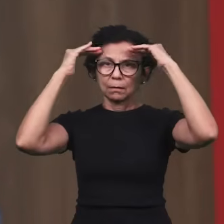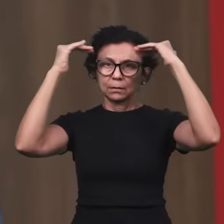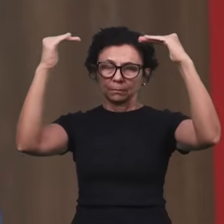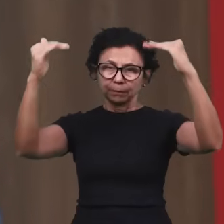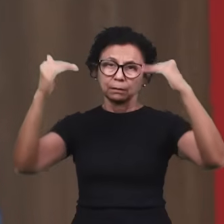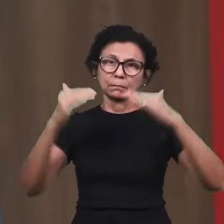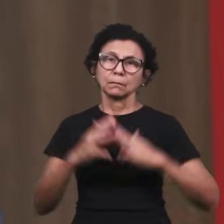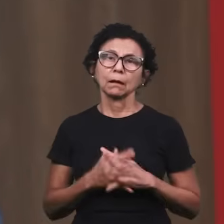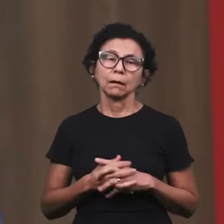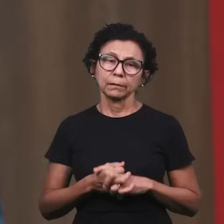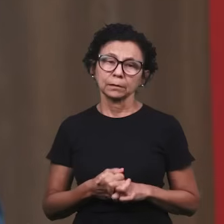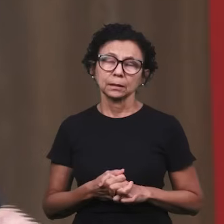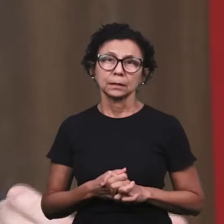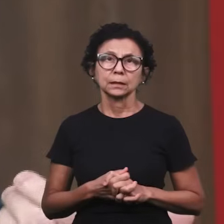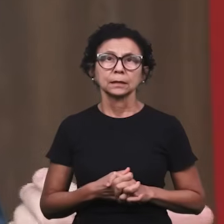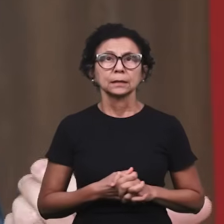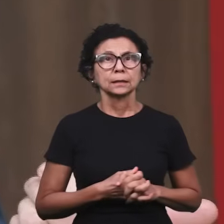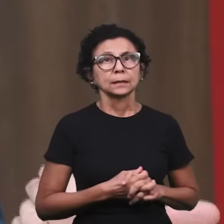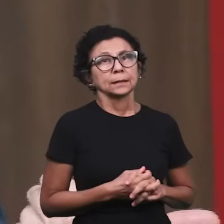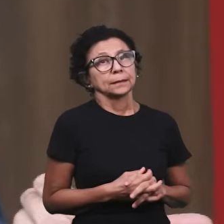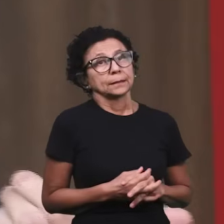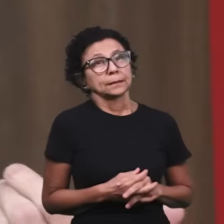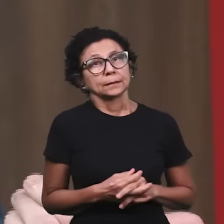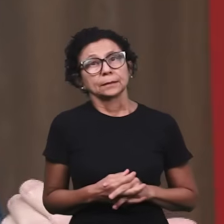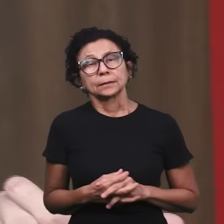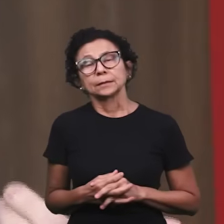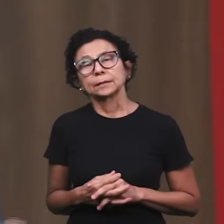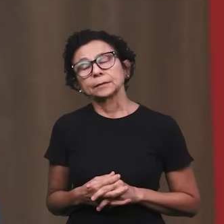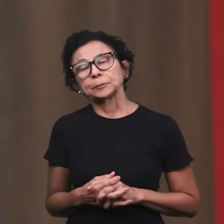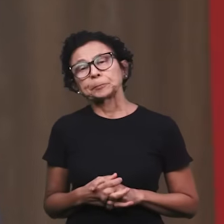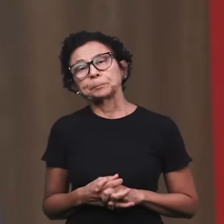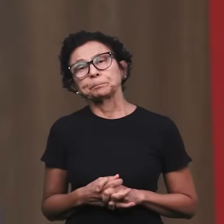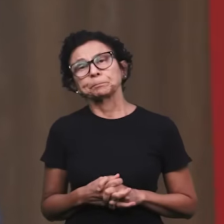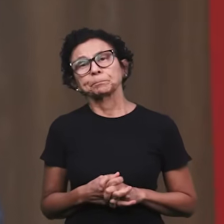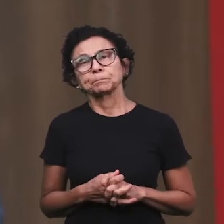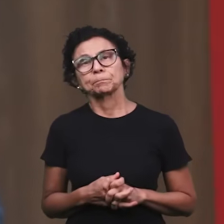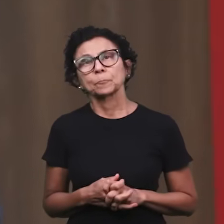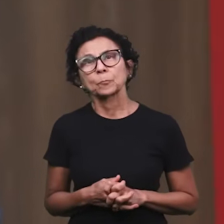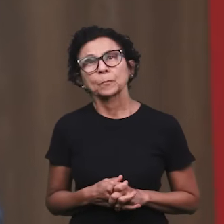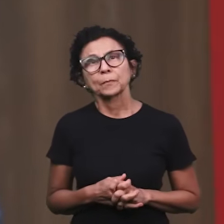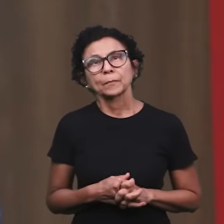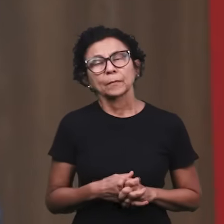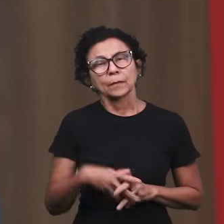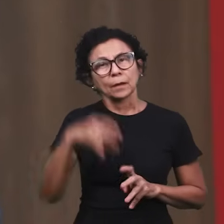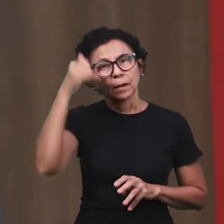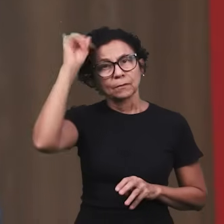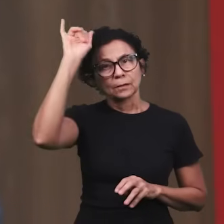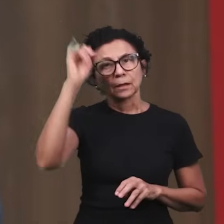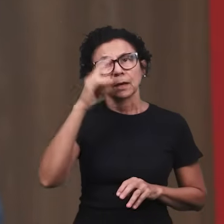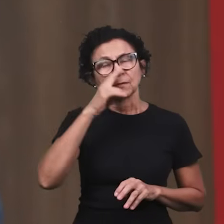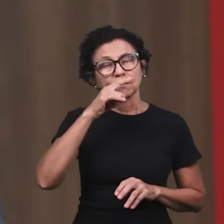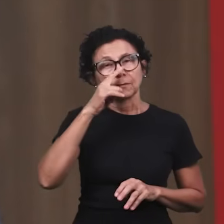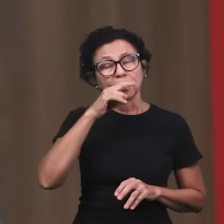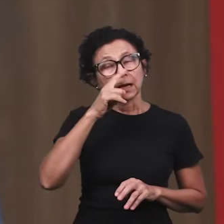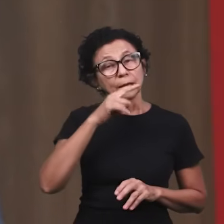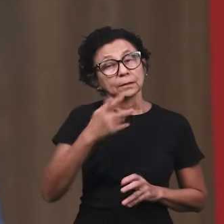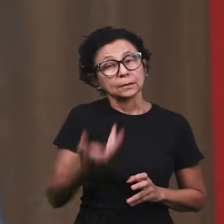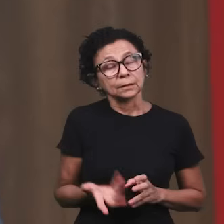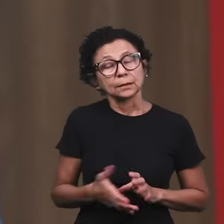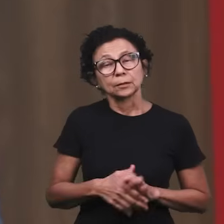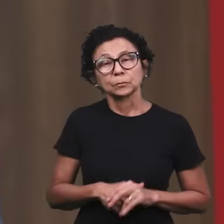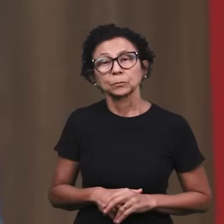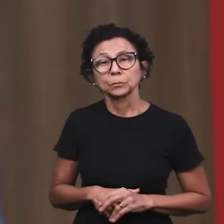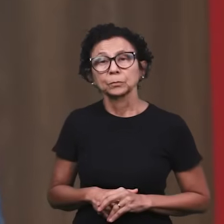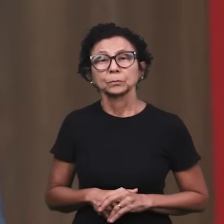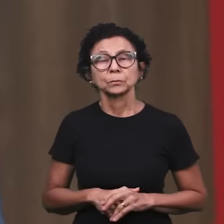e evitar ou repudia até as faltas, as falhas, para que seja honrado. Por quê? Porque é bom ao homem